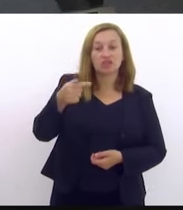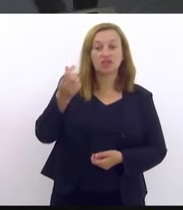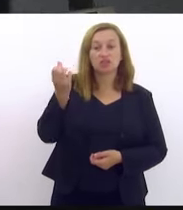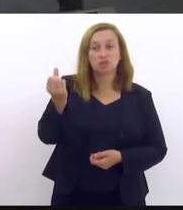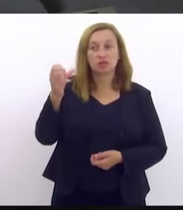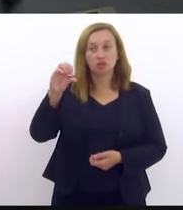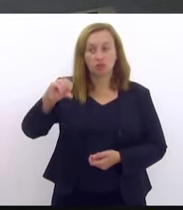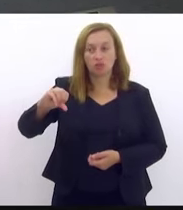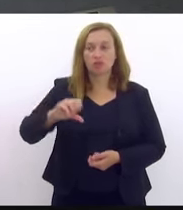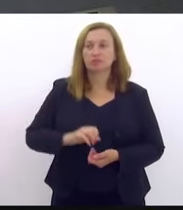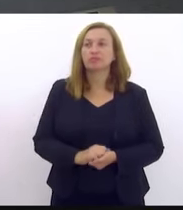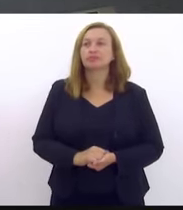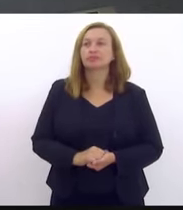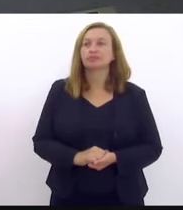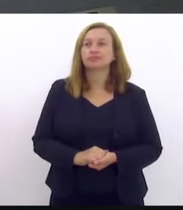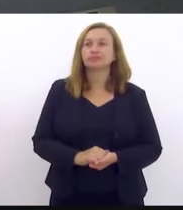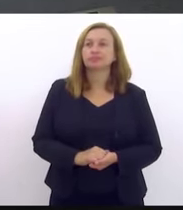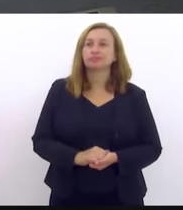1769.